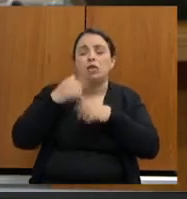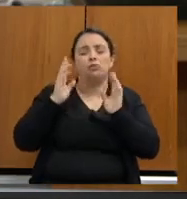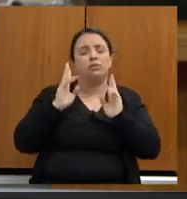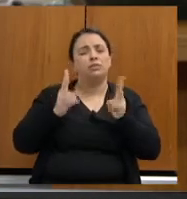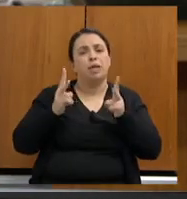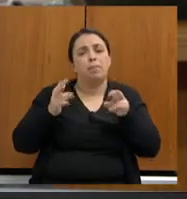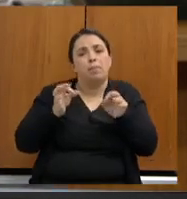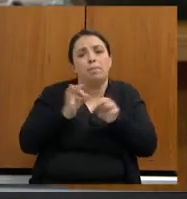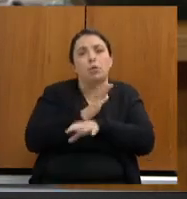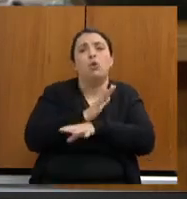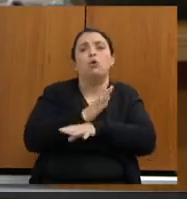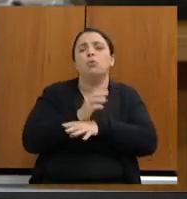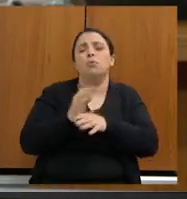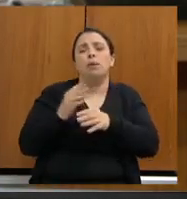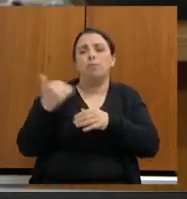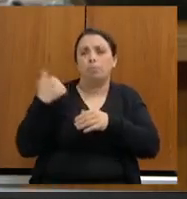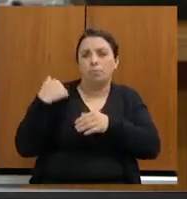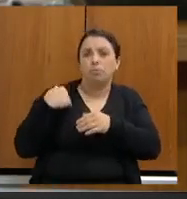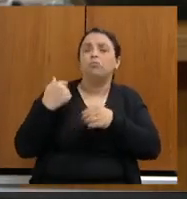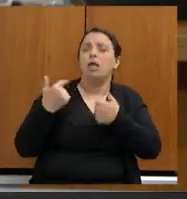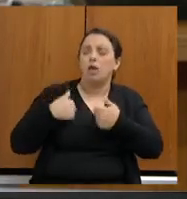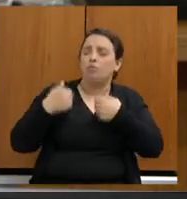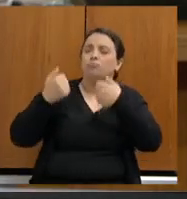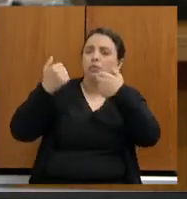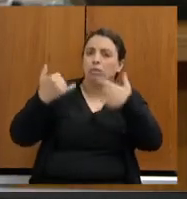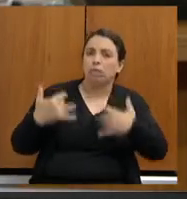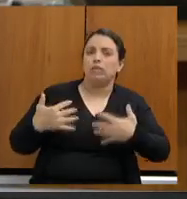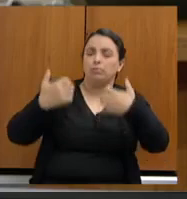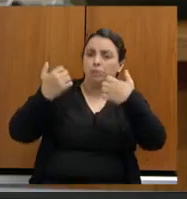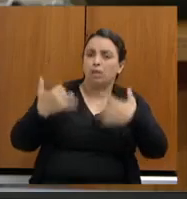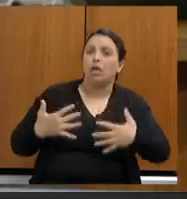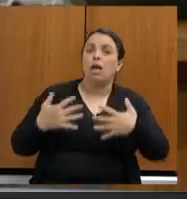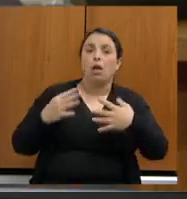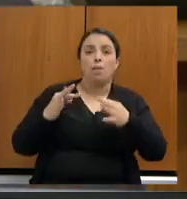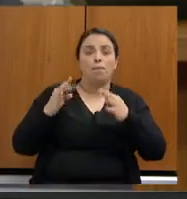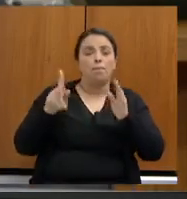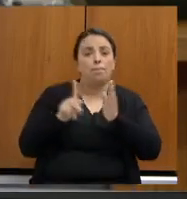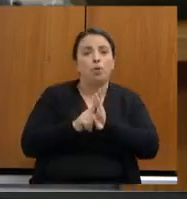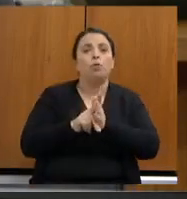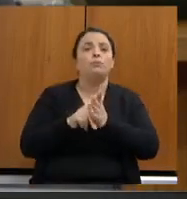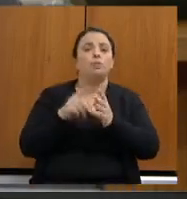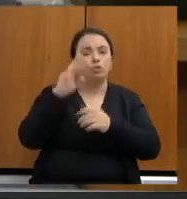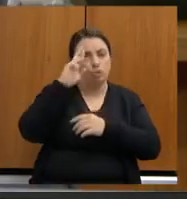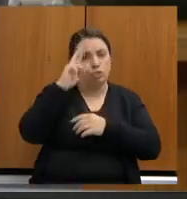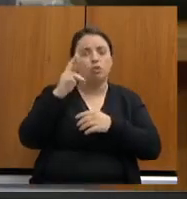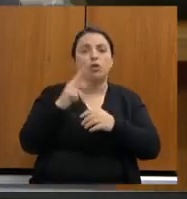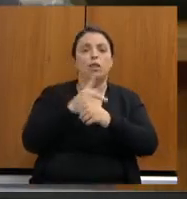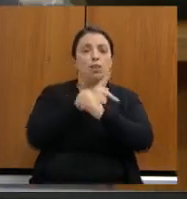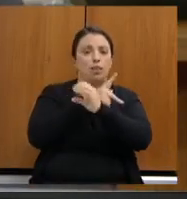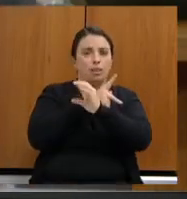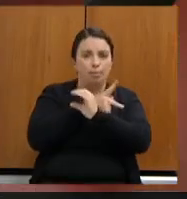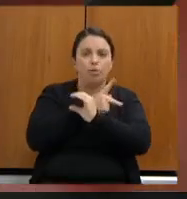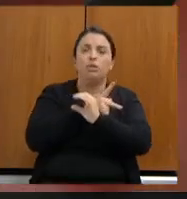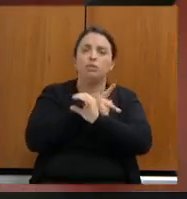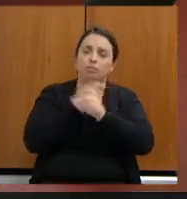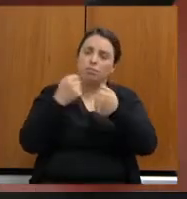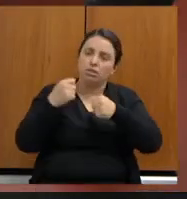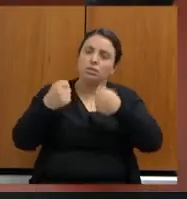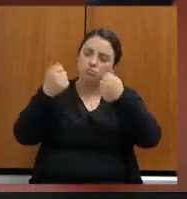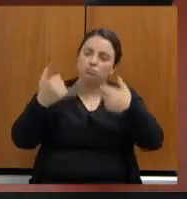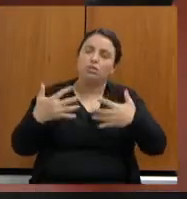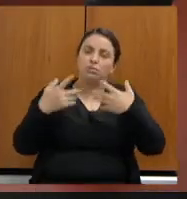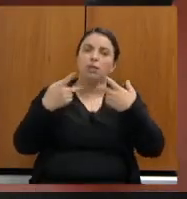todo e qualquer esclarecimento Que caiba a direção da polícia fazer obrigada e